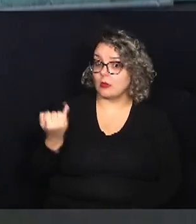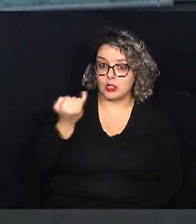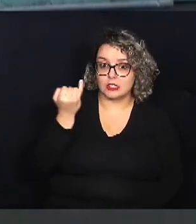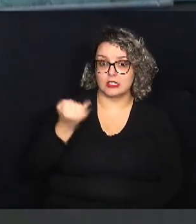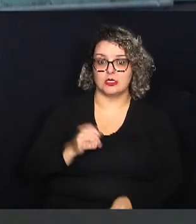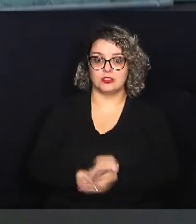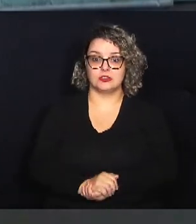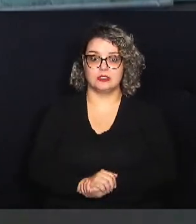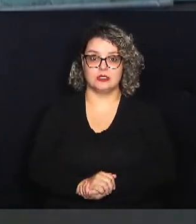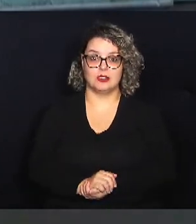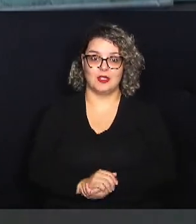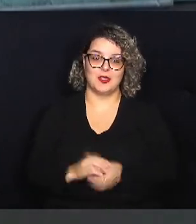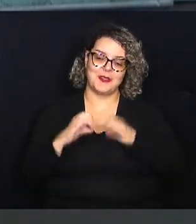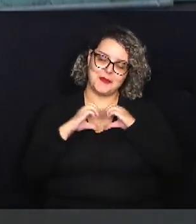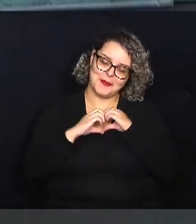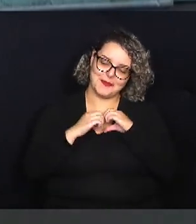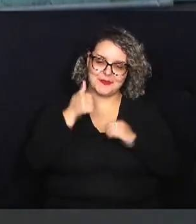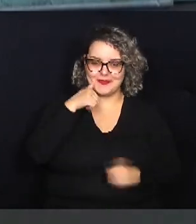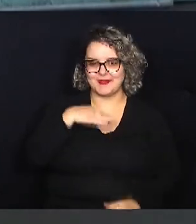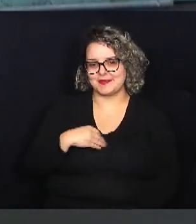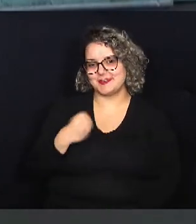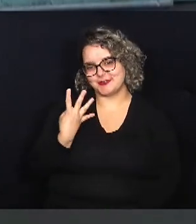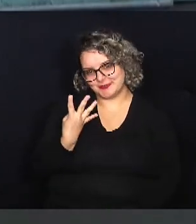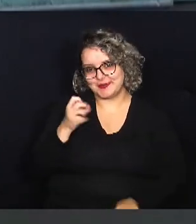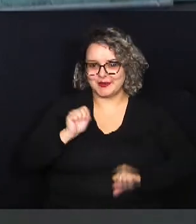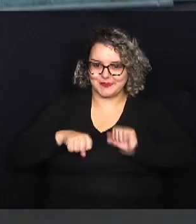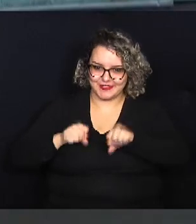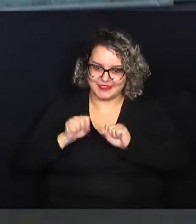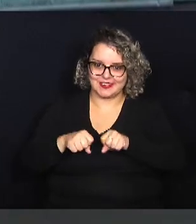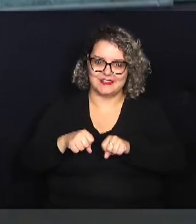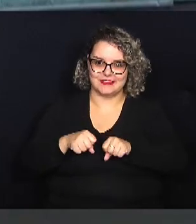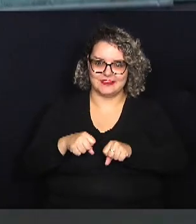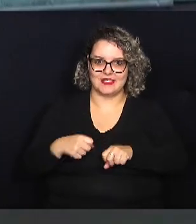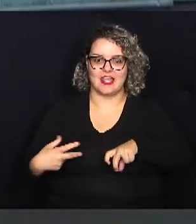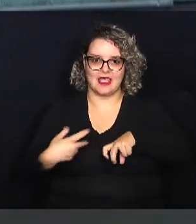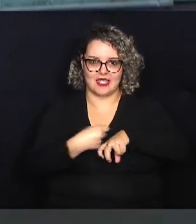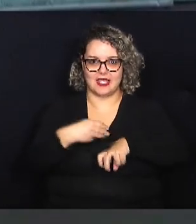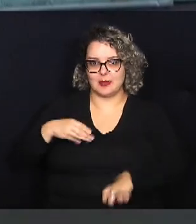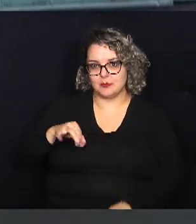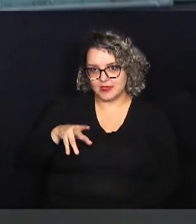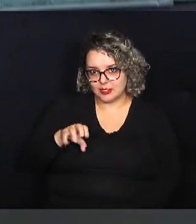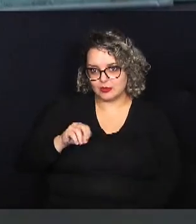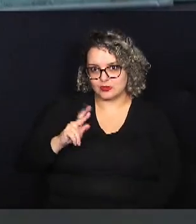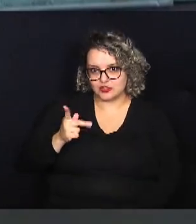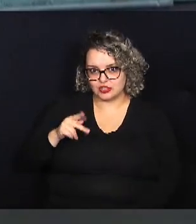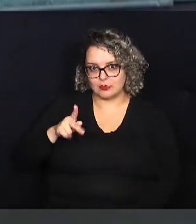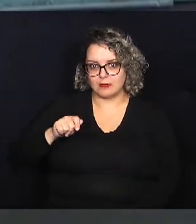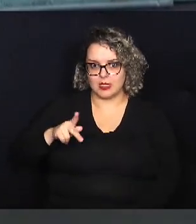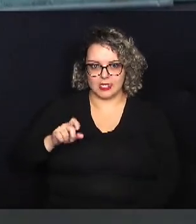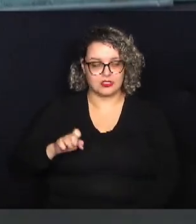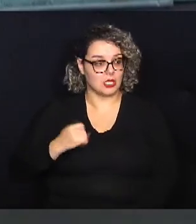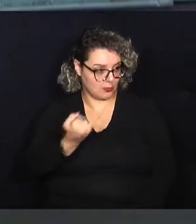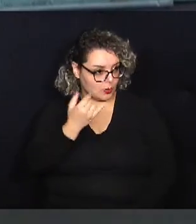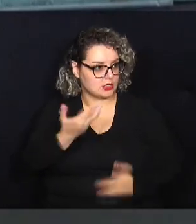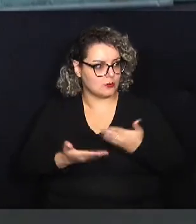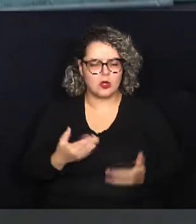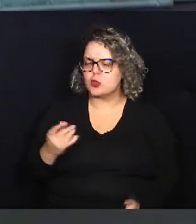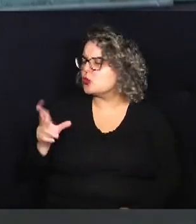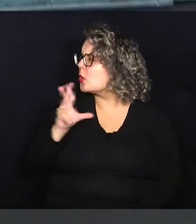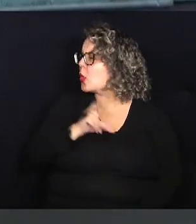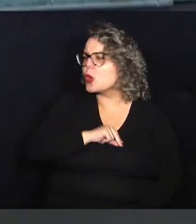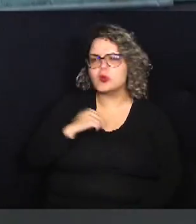eu amo a minha filha de 4 patas, aí eu trouxe para fazer a microchipagem. É importante um serviço desse, né? Muito,